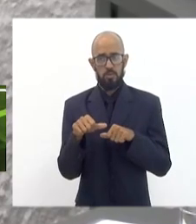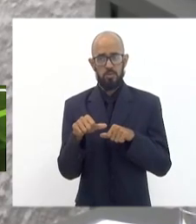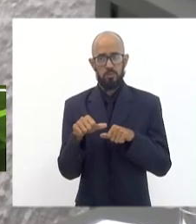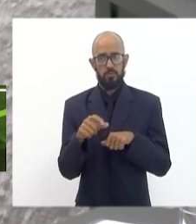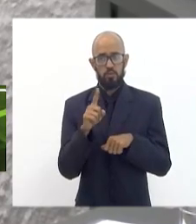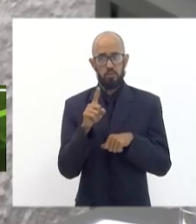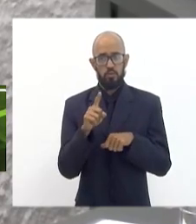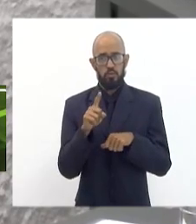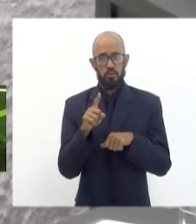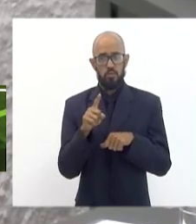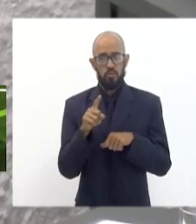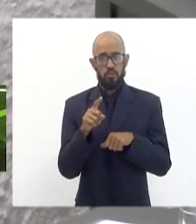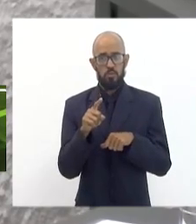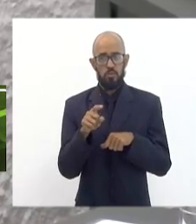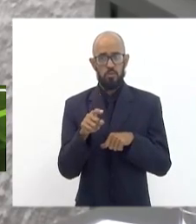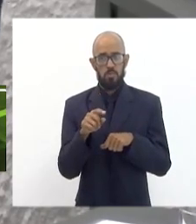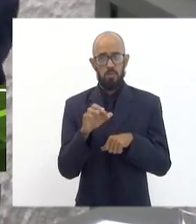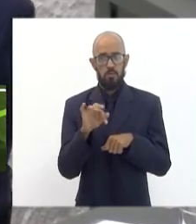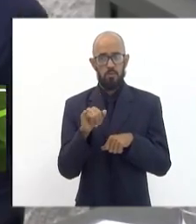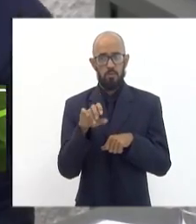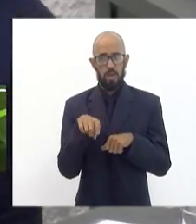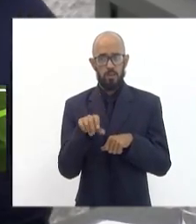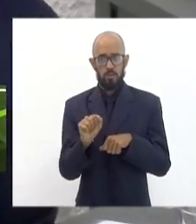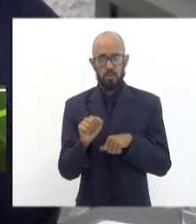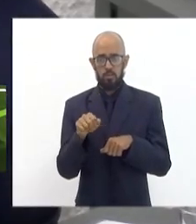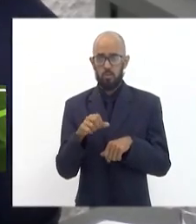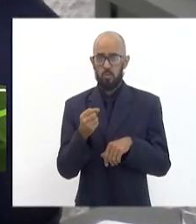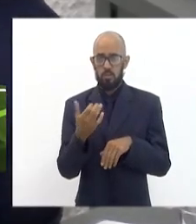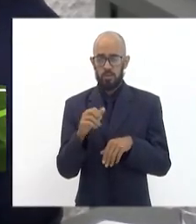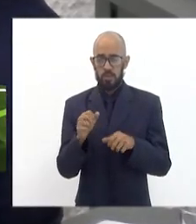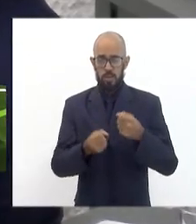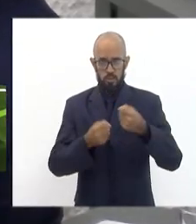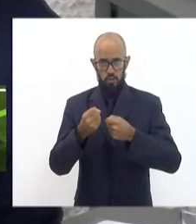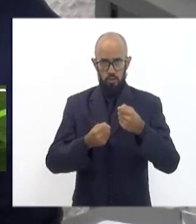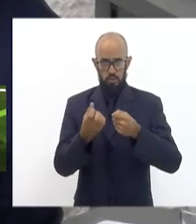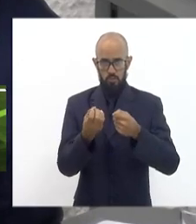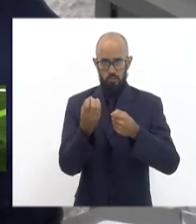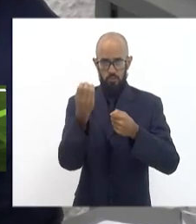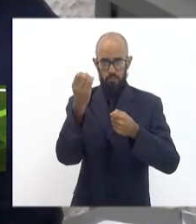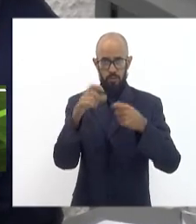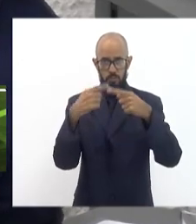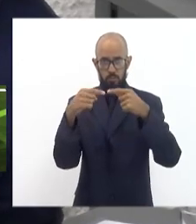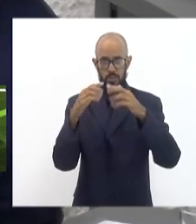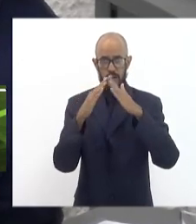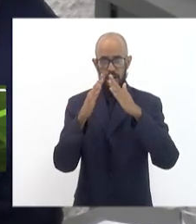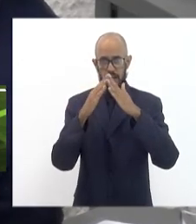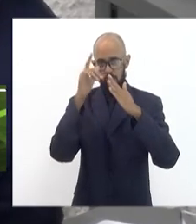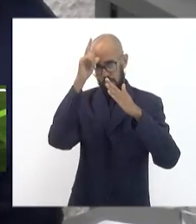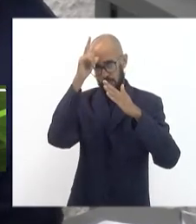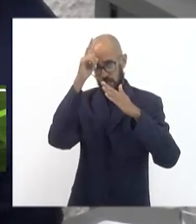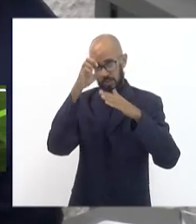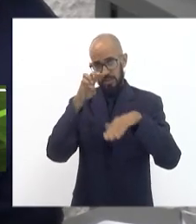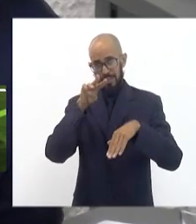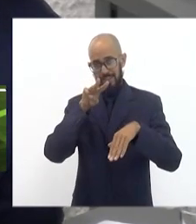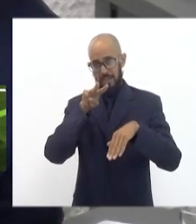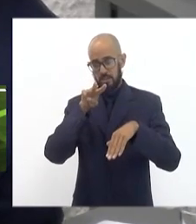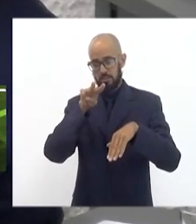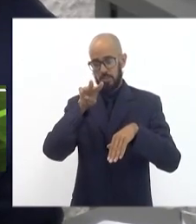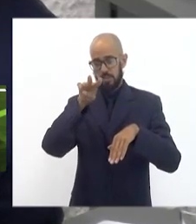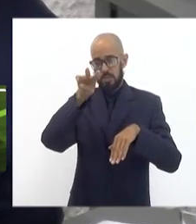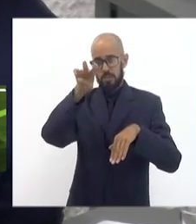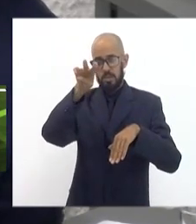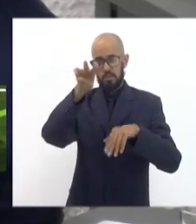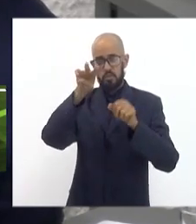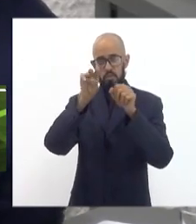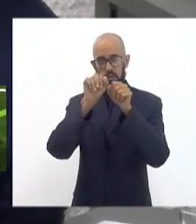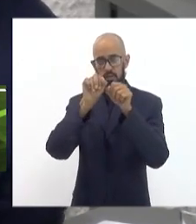e uma faixa você vai daqui para lá você tá subindo a serra após a casa do alemão você tem três pistas dentro do túnel nós